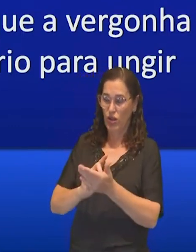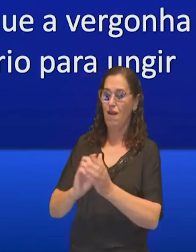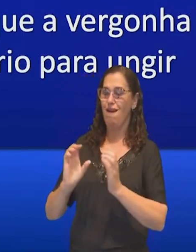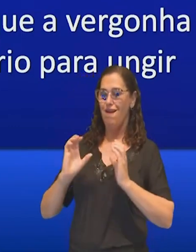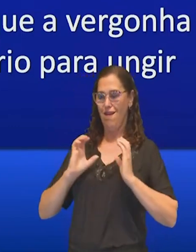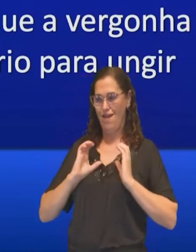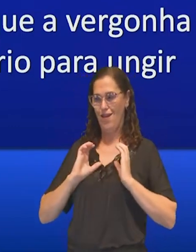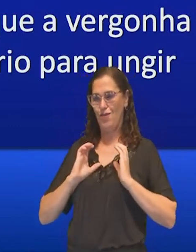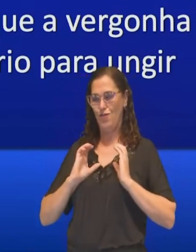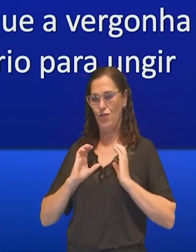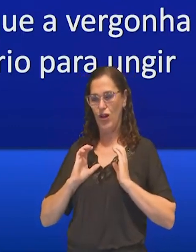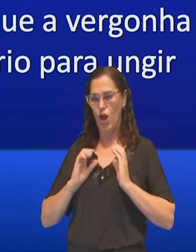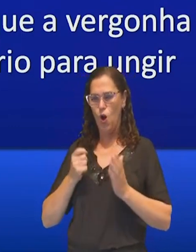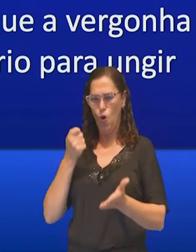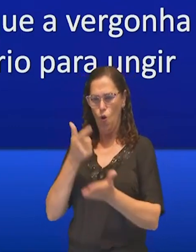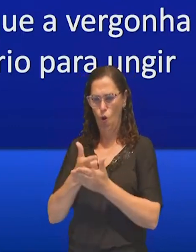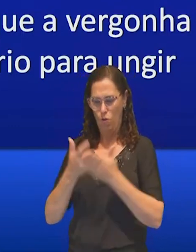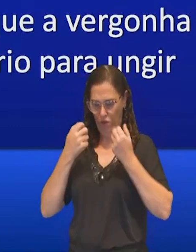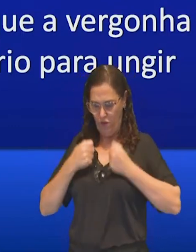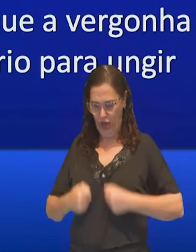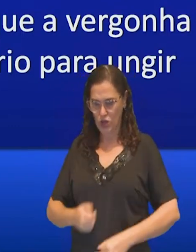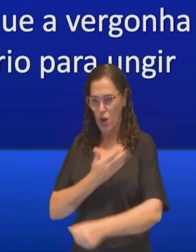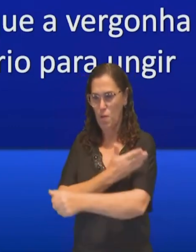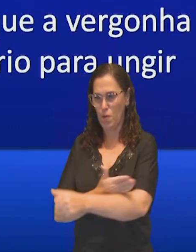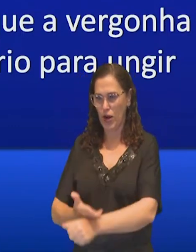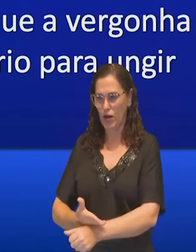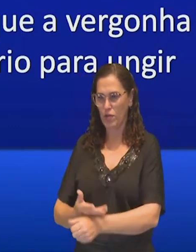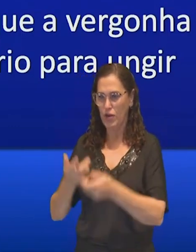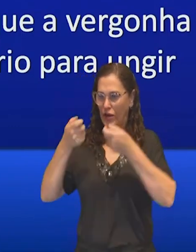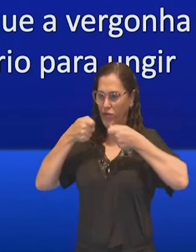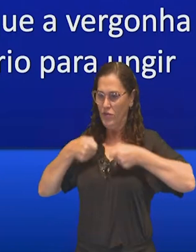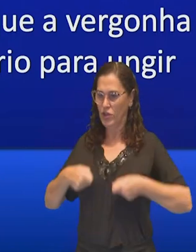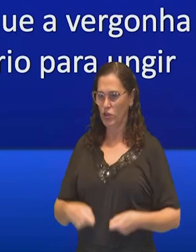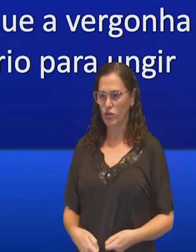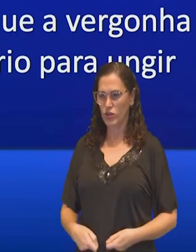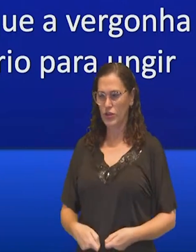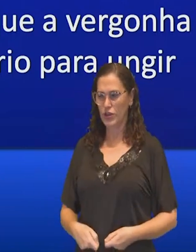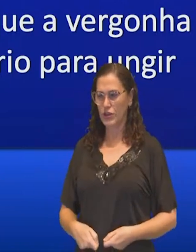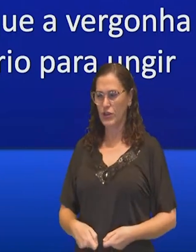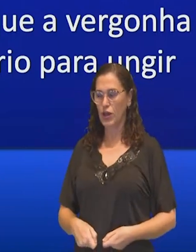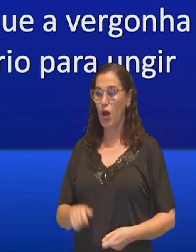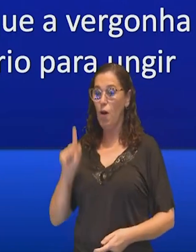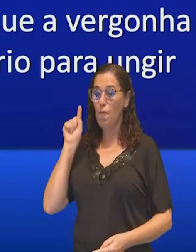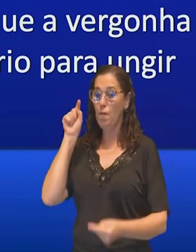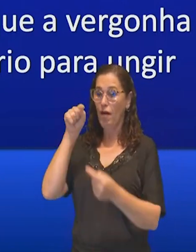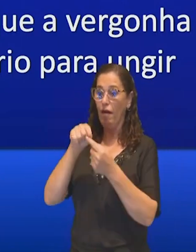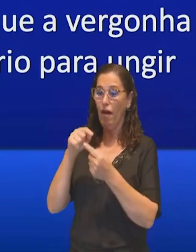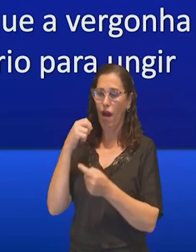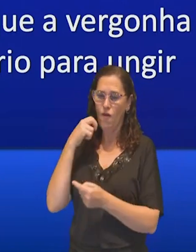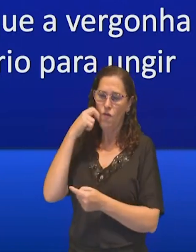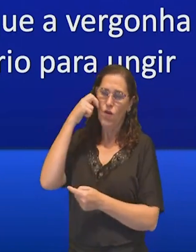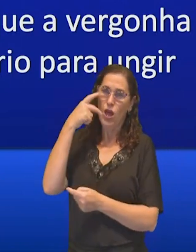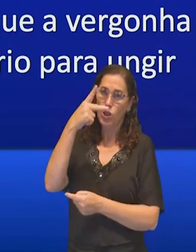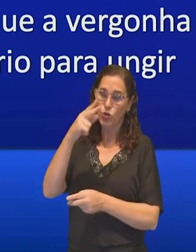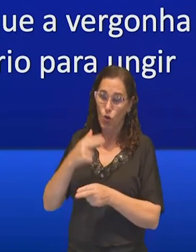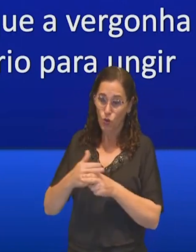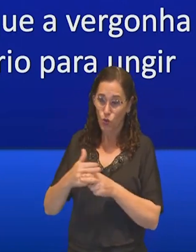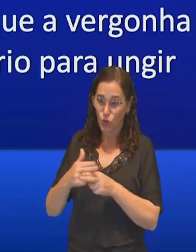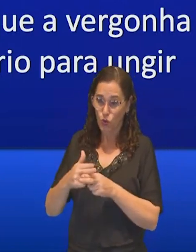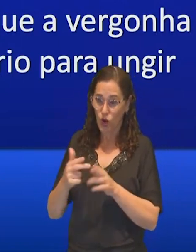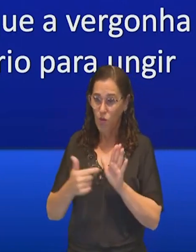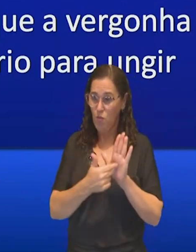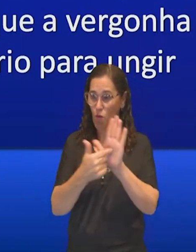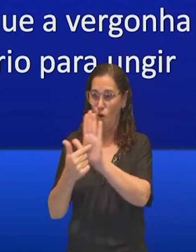rico. Compre vestes brancas para se vestir, a fim de que a vergonha da sua nudez não